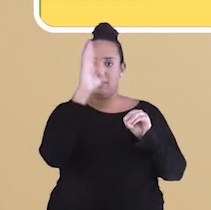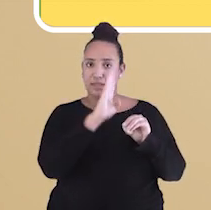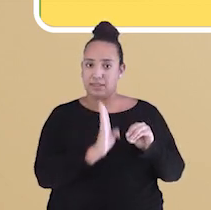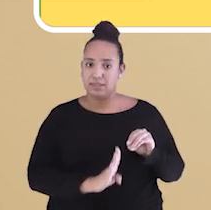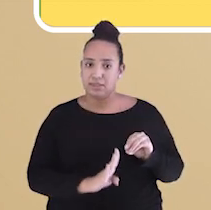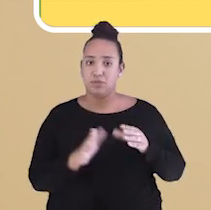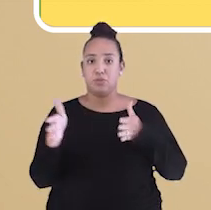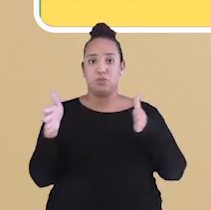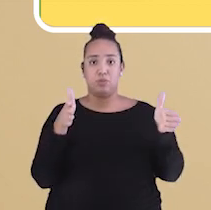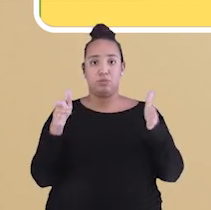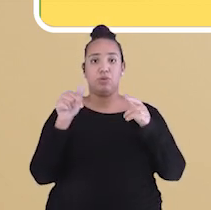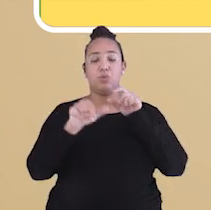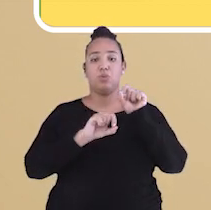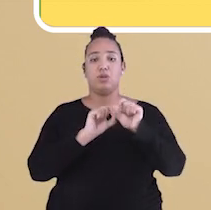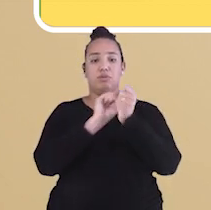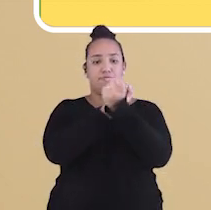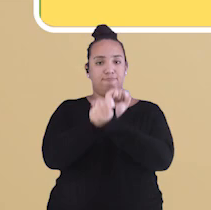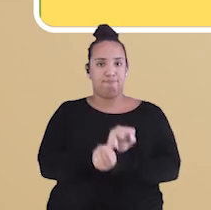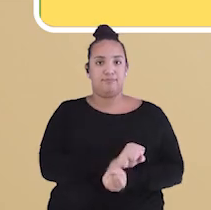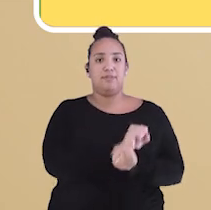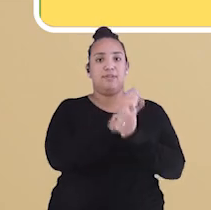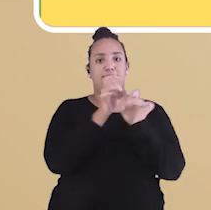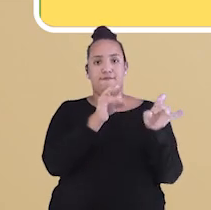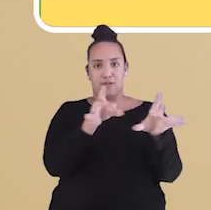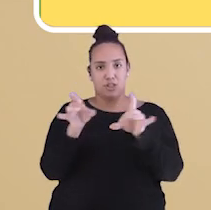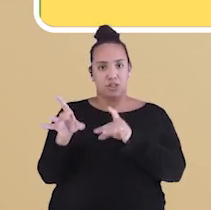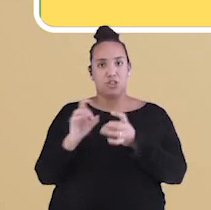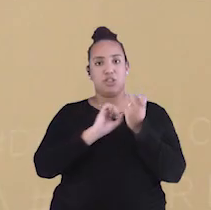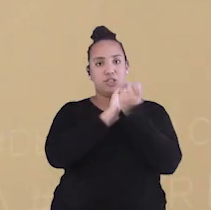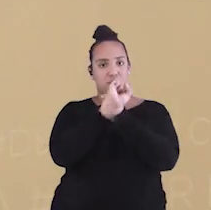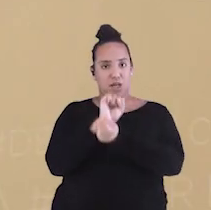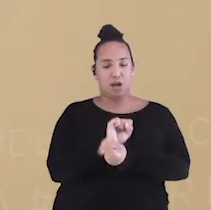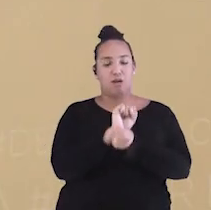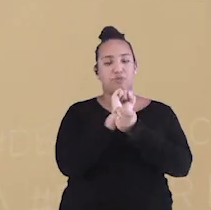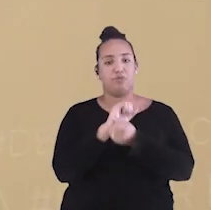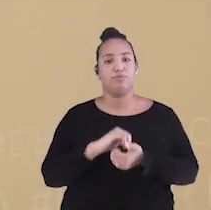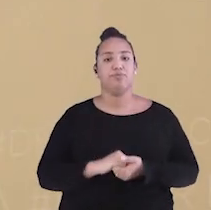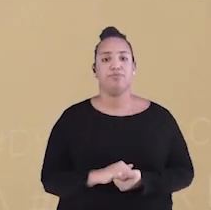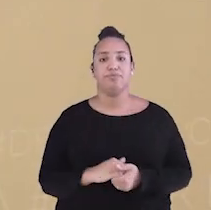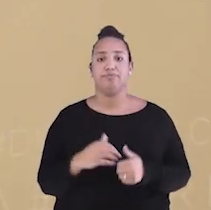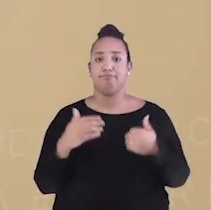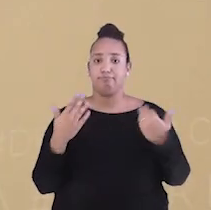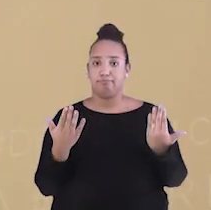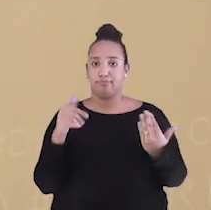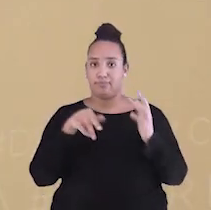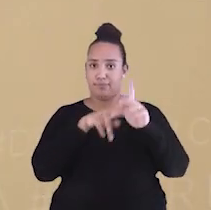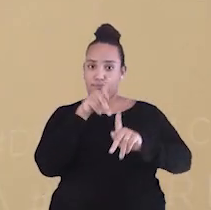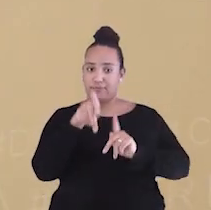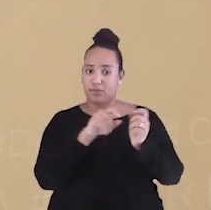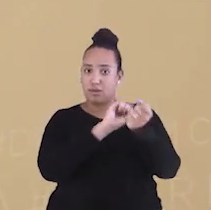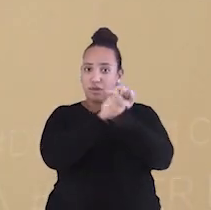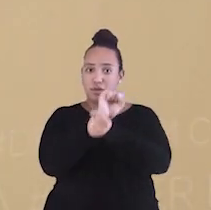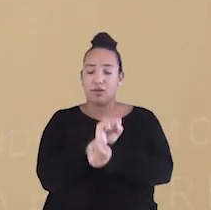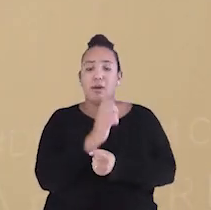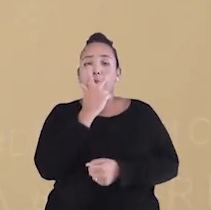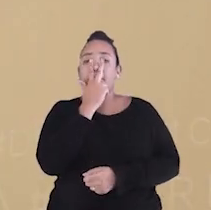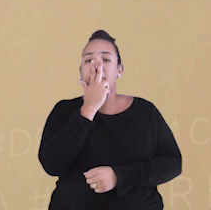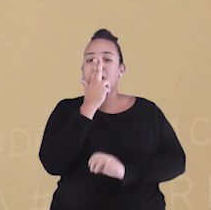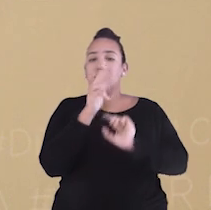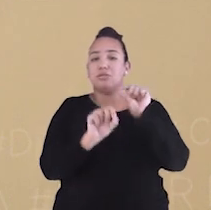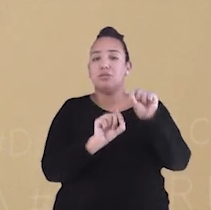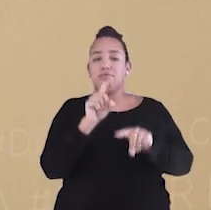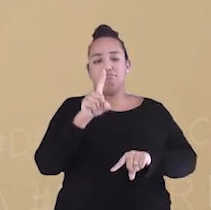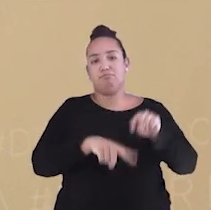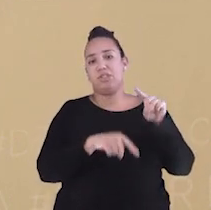e de mercantilização da mão de obra escrava. Esses escravos, eles eram vistos como